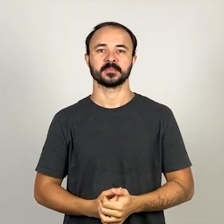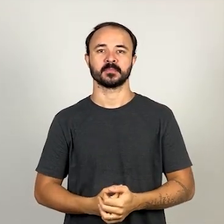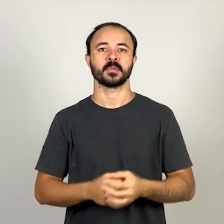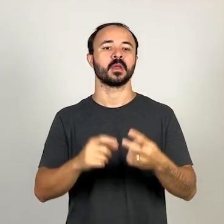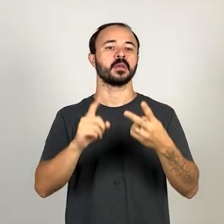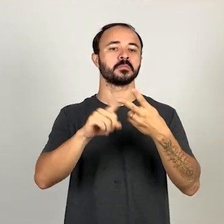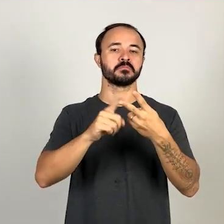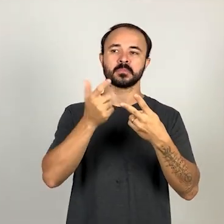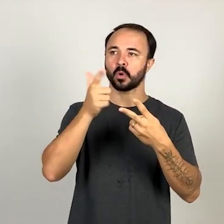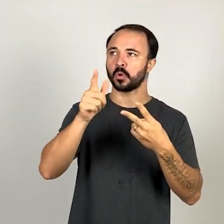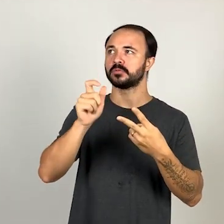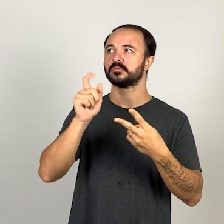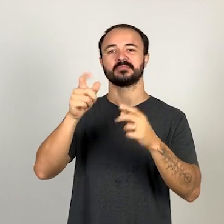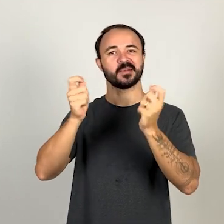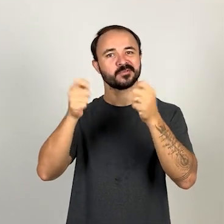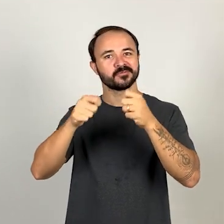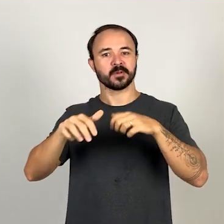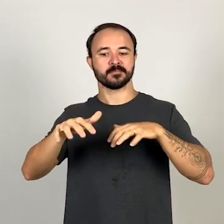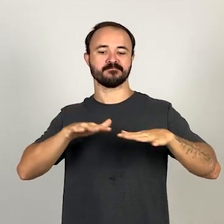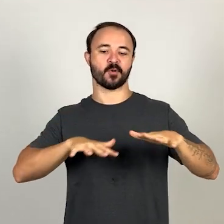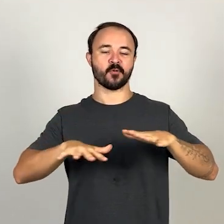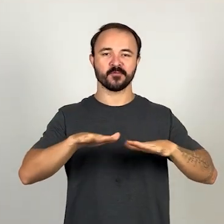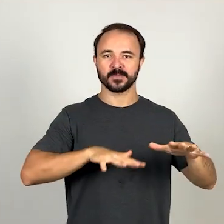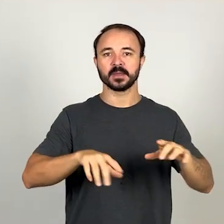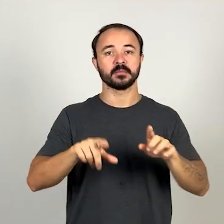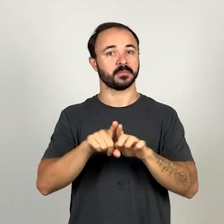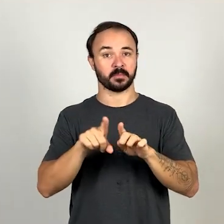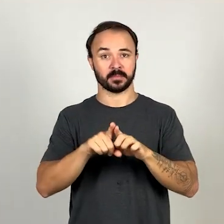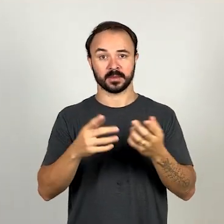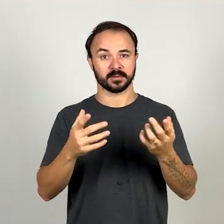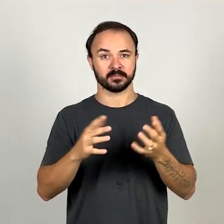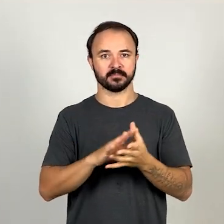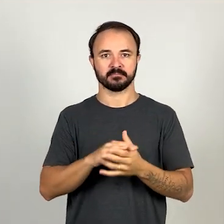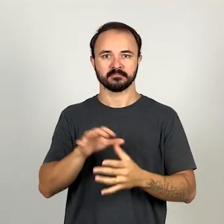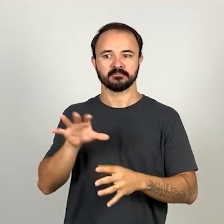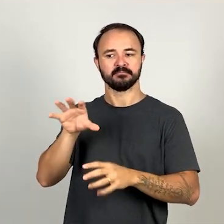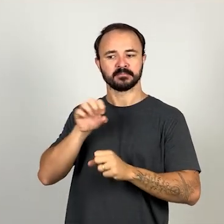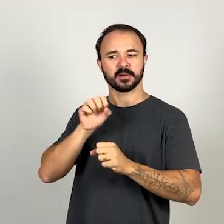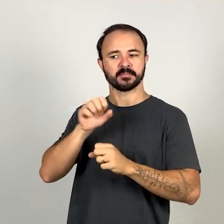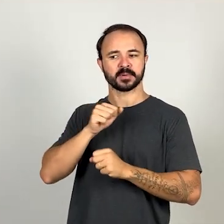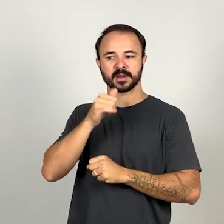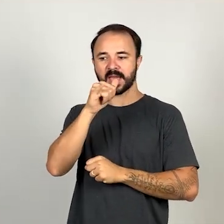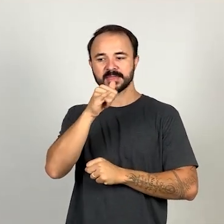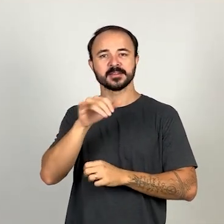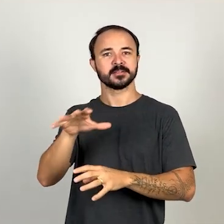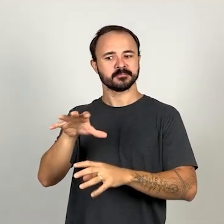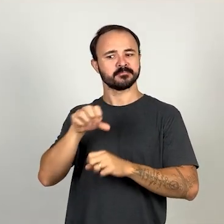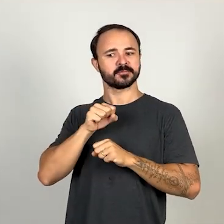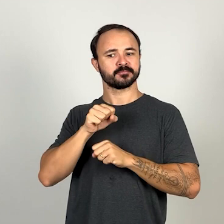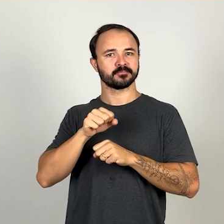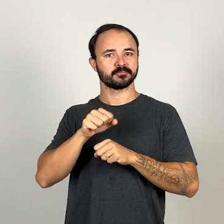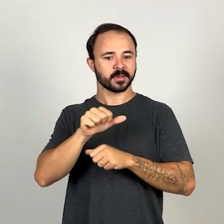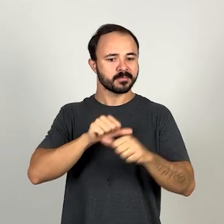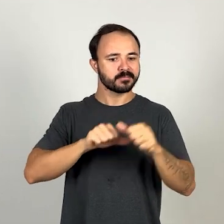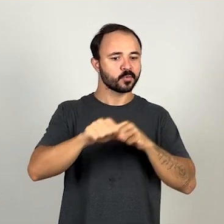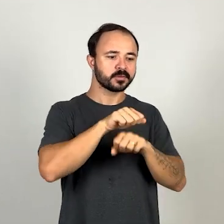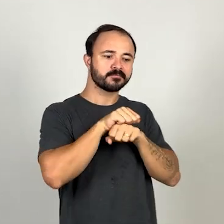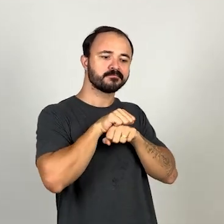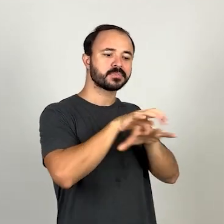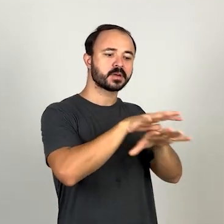Componentes que vão dar movimento aos motores, e esse movimento pode ser melhor visualizado com essas hélices.